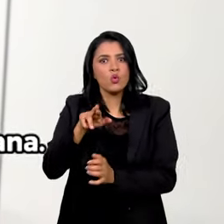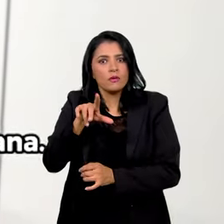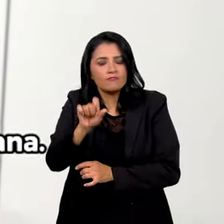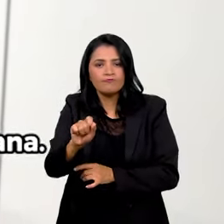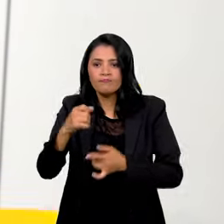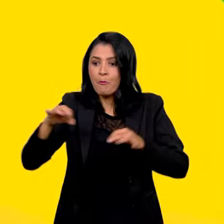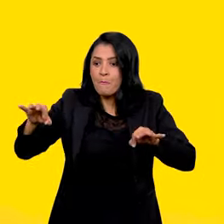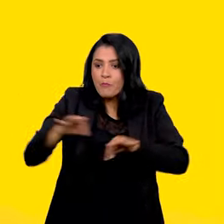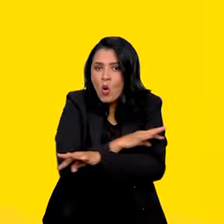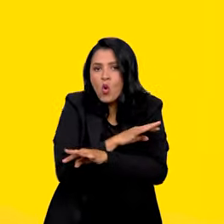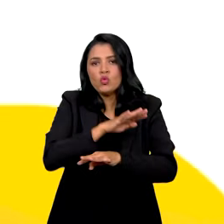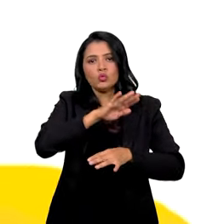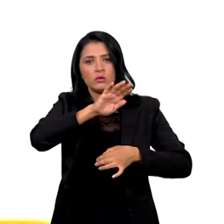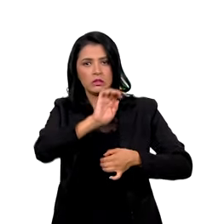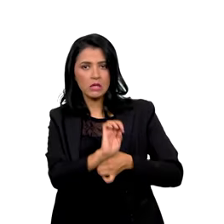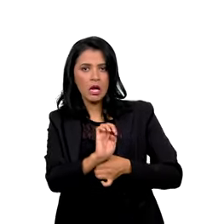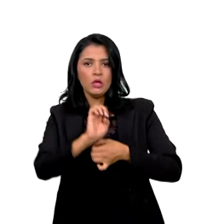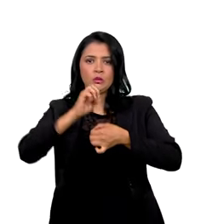dignidade